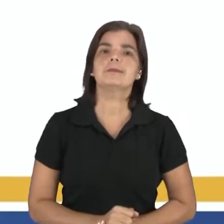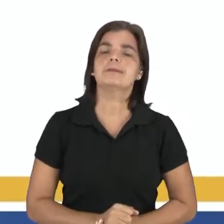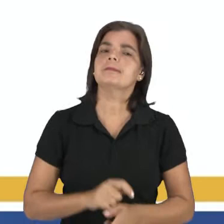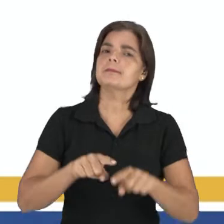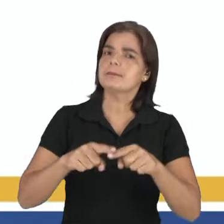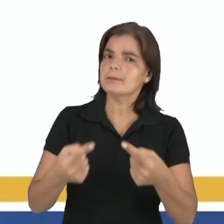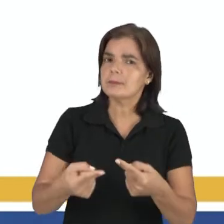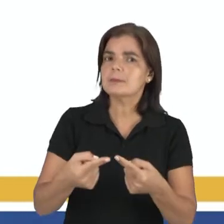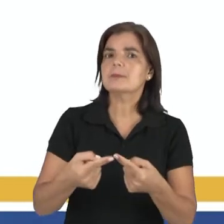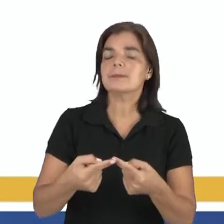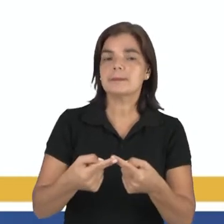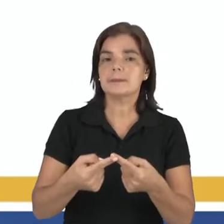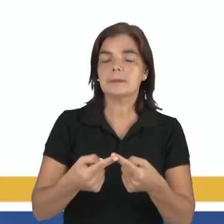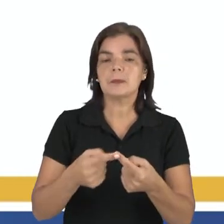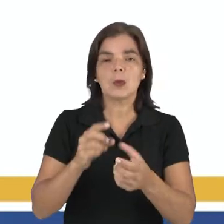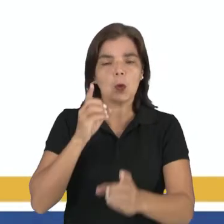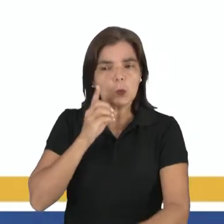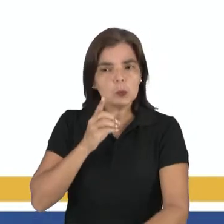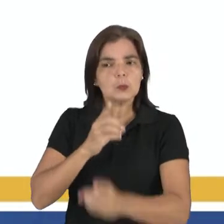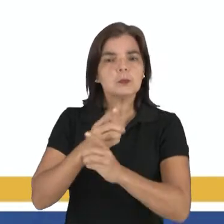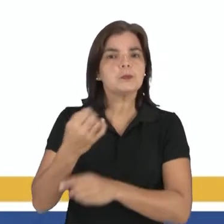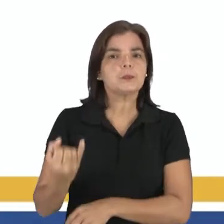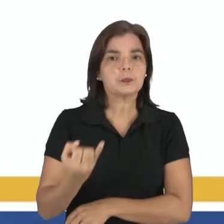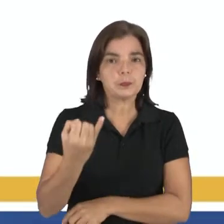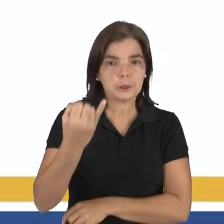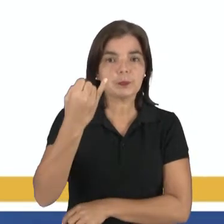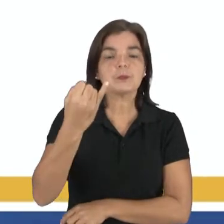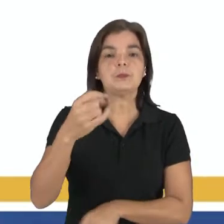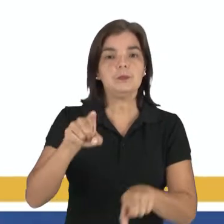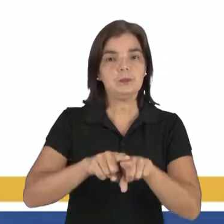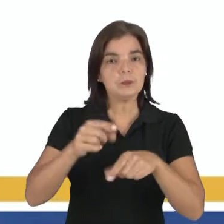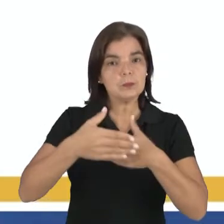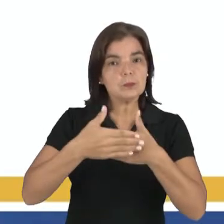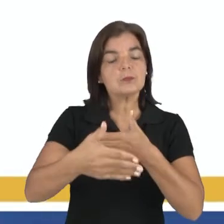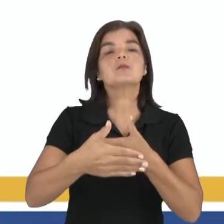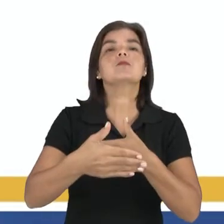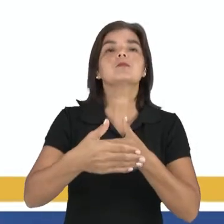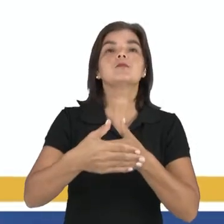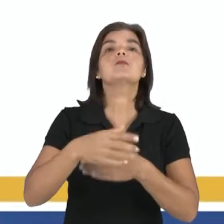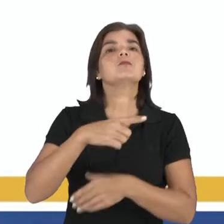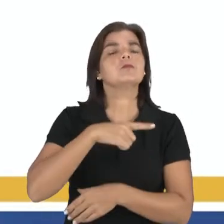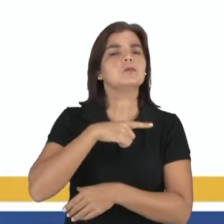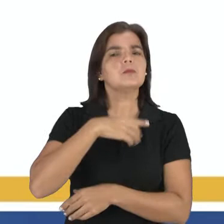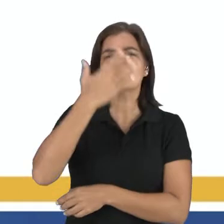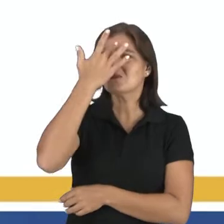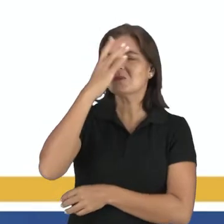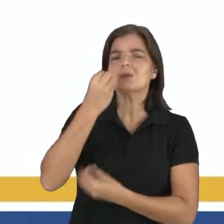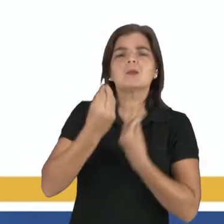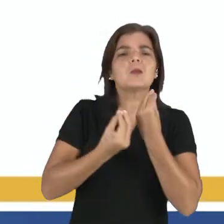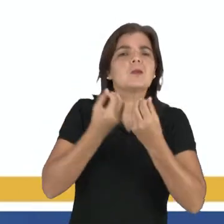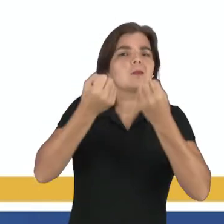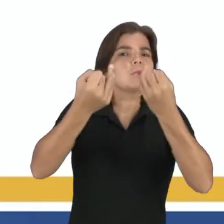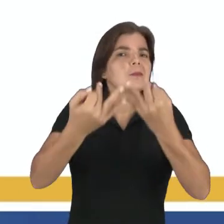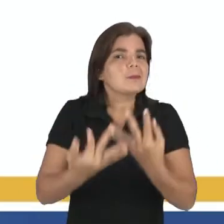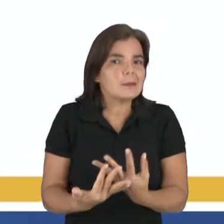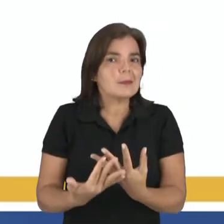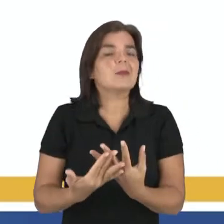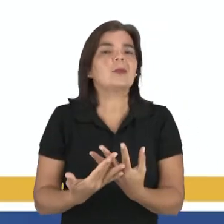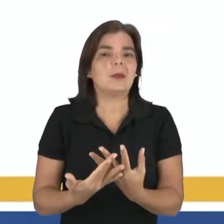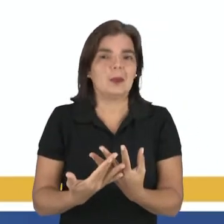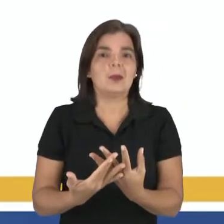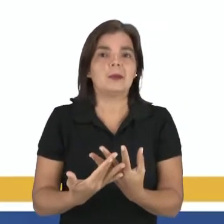Mesmo assim, com essa descoberta importante do Darwin, a partir do darwinismo, ele não sabia explicar